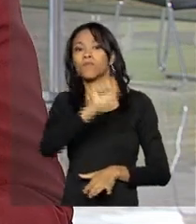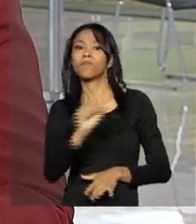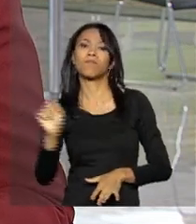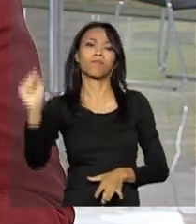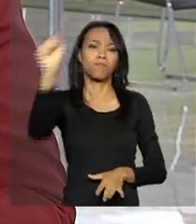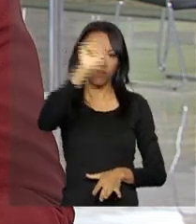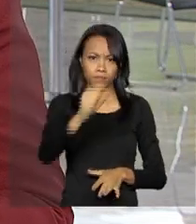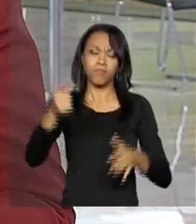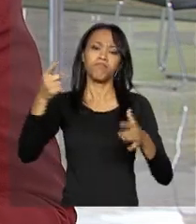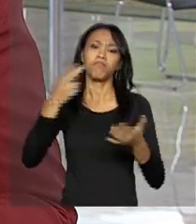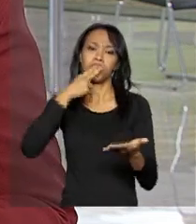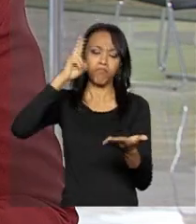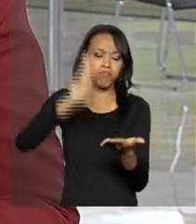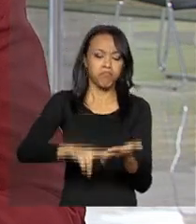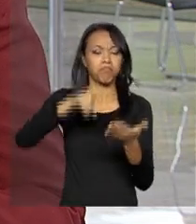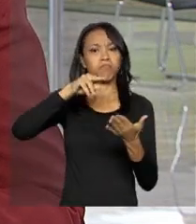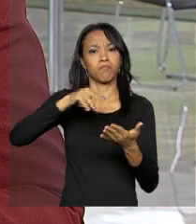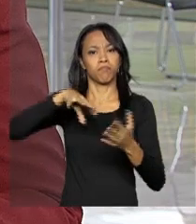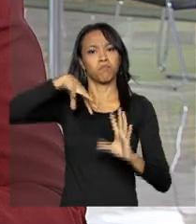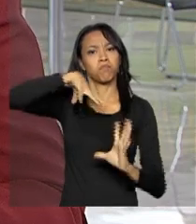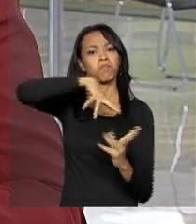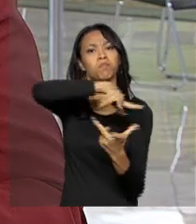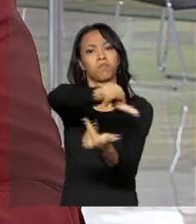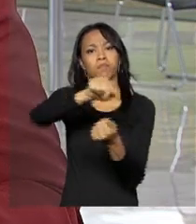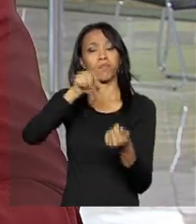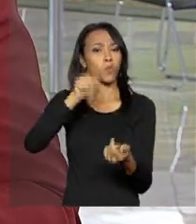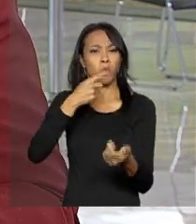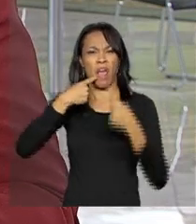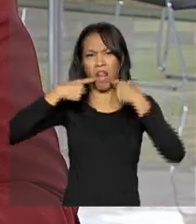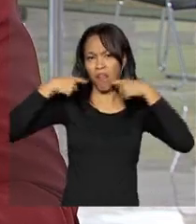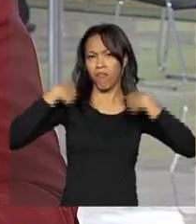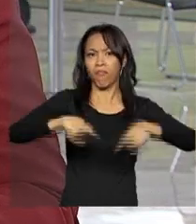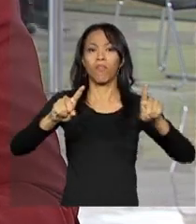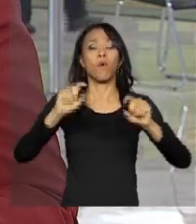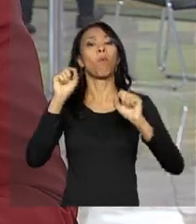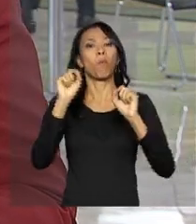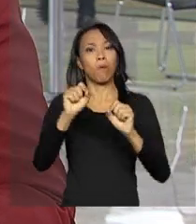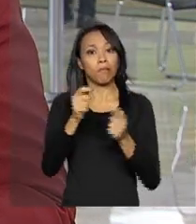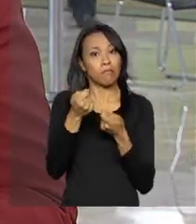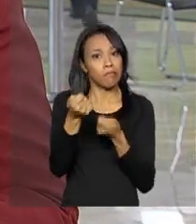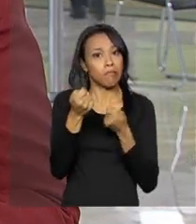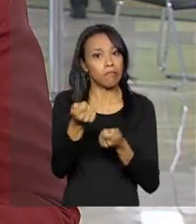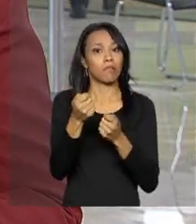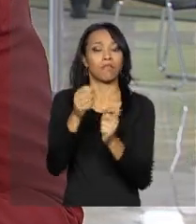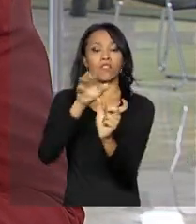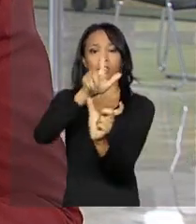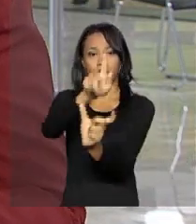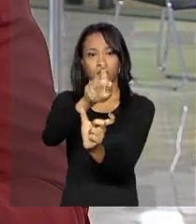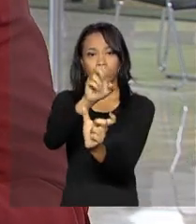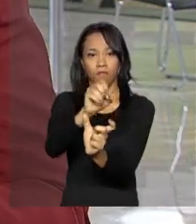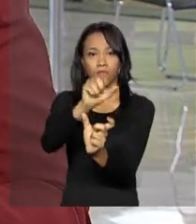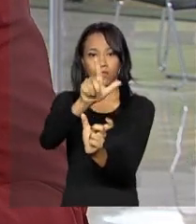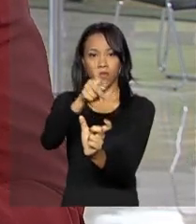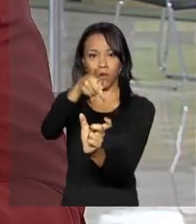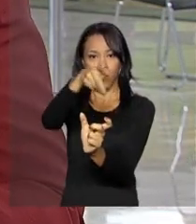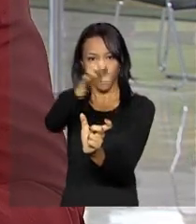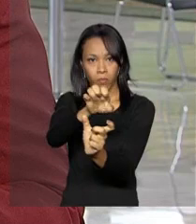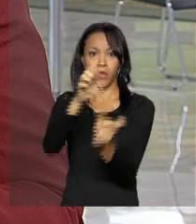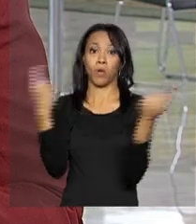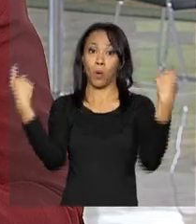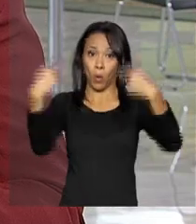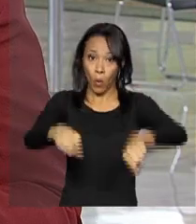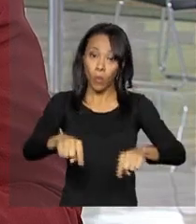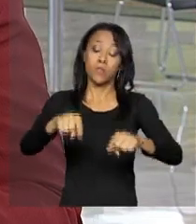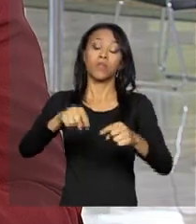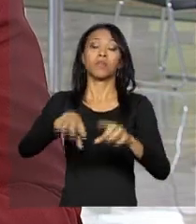comunidade acadêmica internacional, onde eles denunciam uma tentativa de golpe à democracia e também ao mandato da